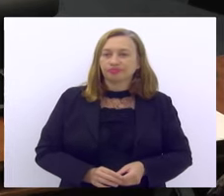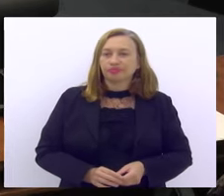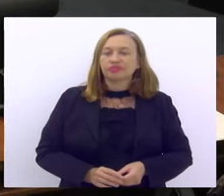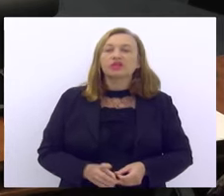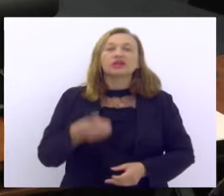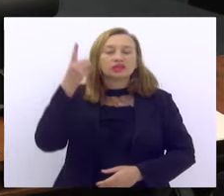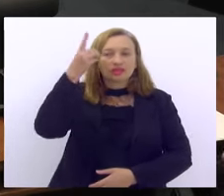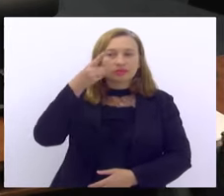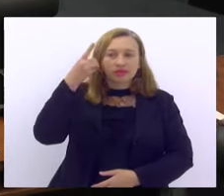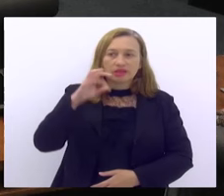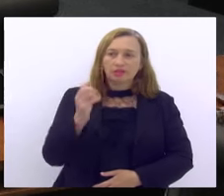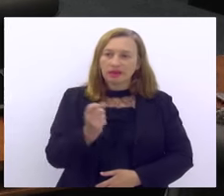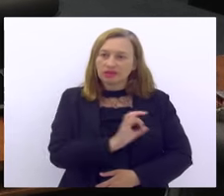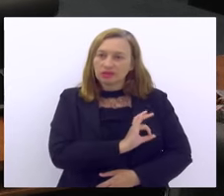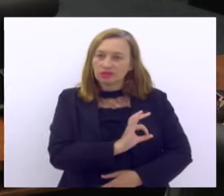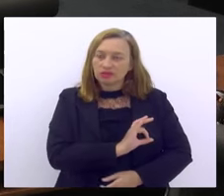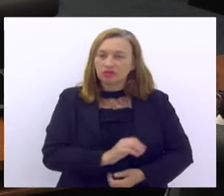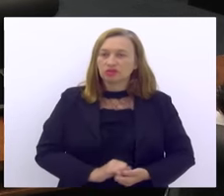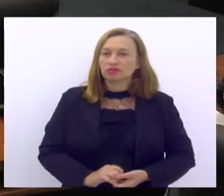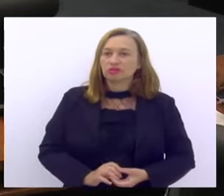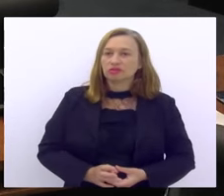Deputada Marta Rocha.